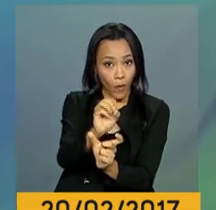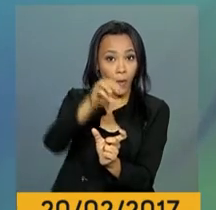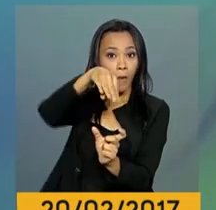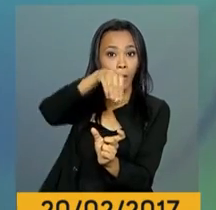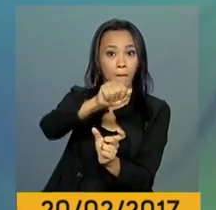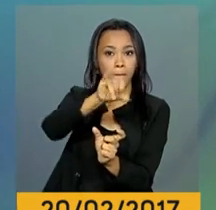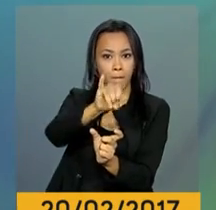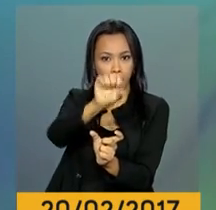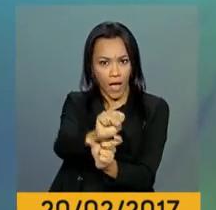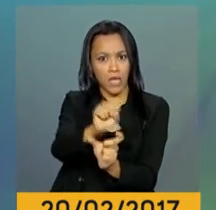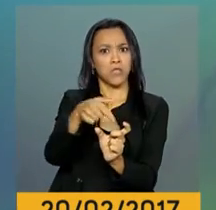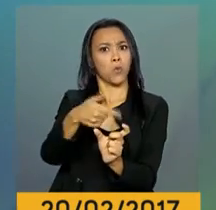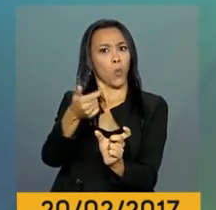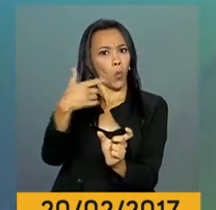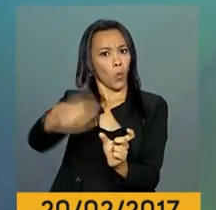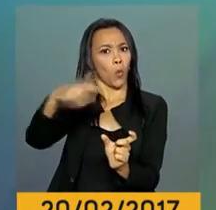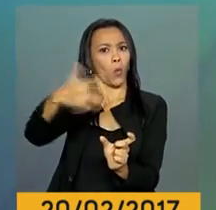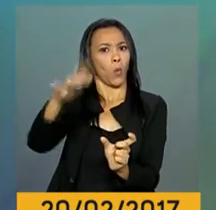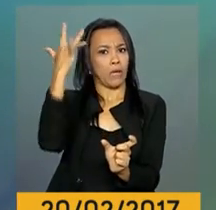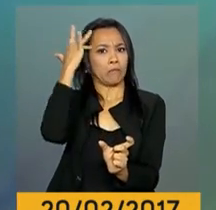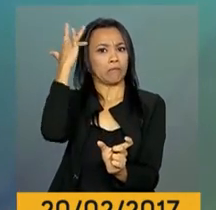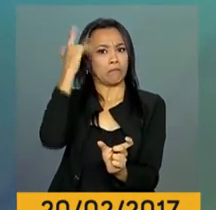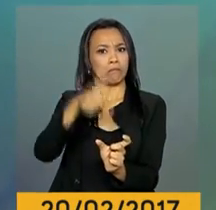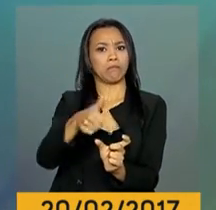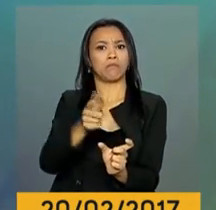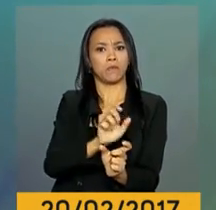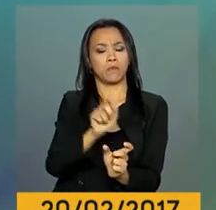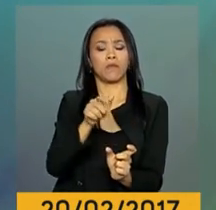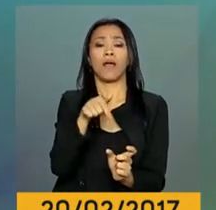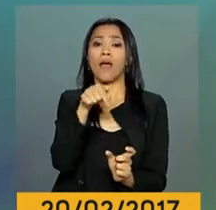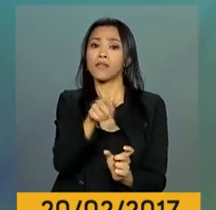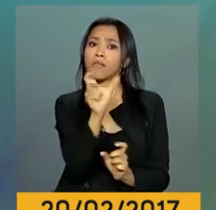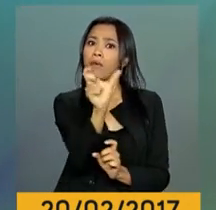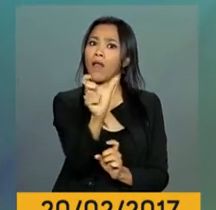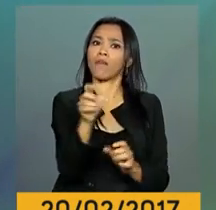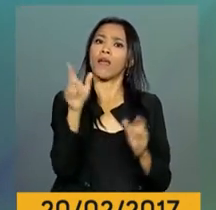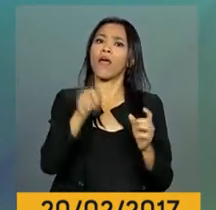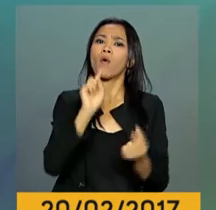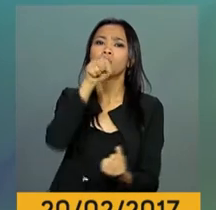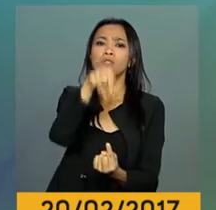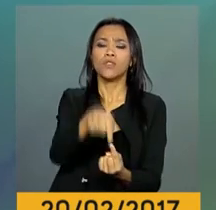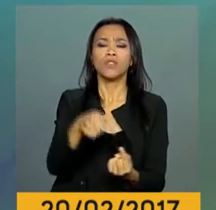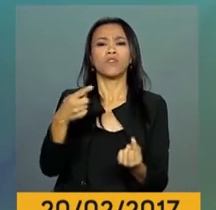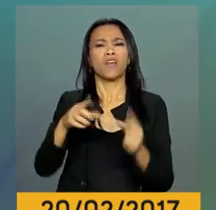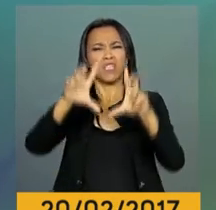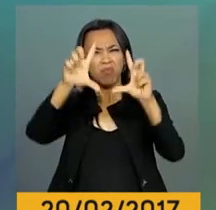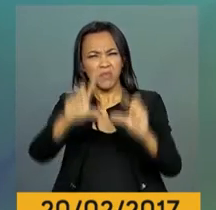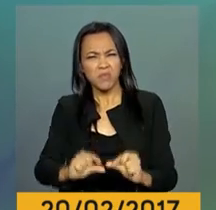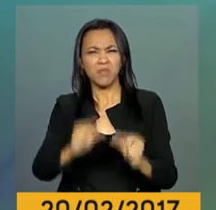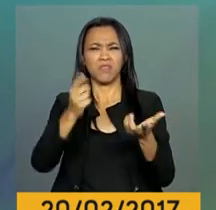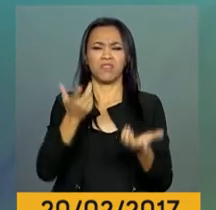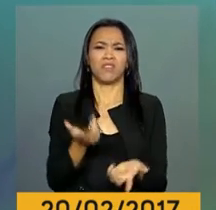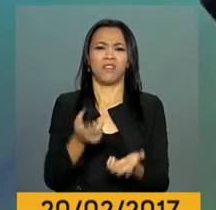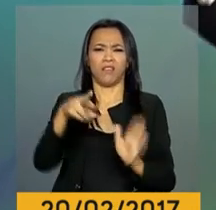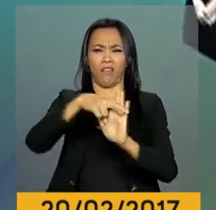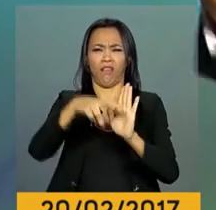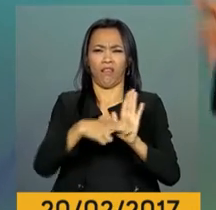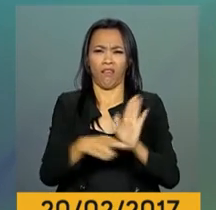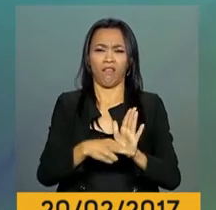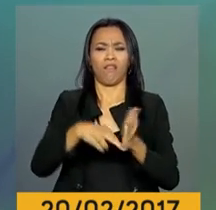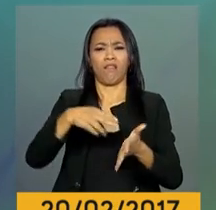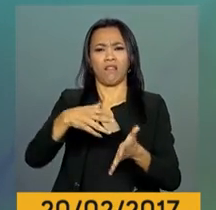senti, percebi, tenho notado, quando o Blairo me falou, que o agro mais é para desburocratizar, é para